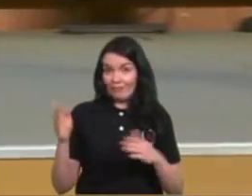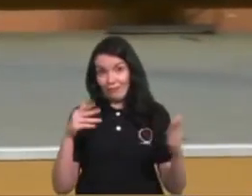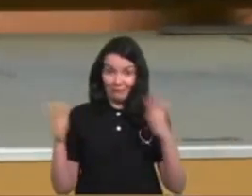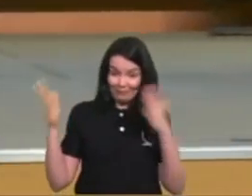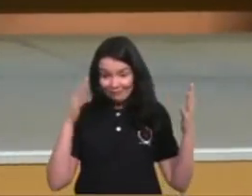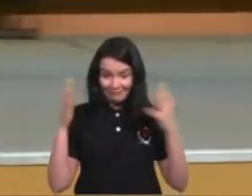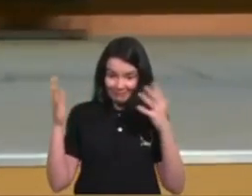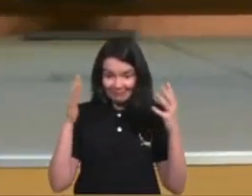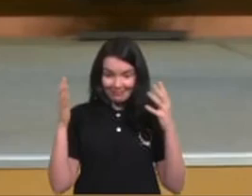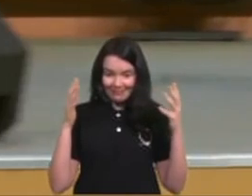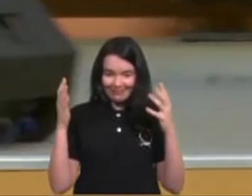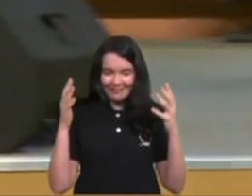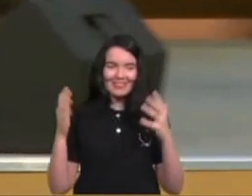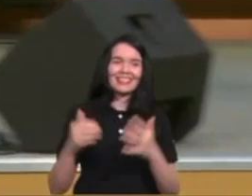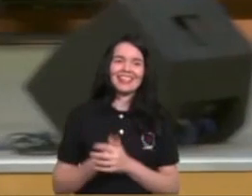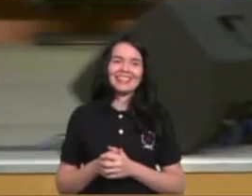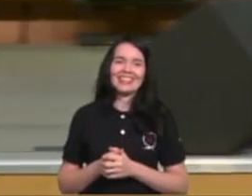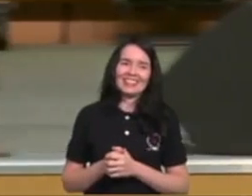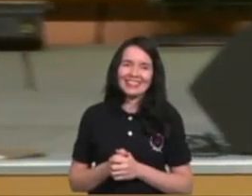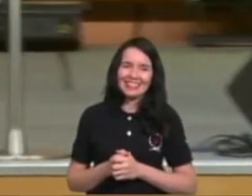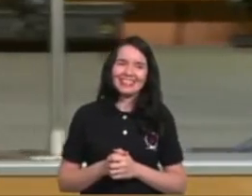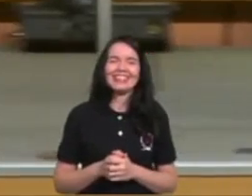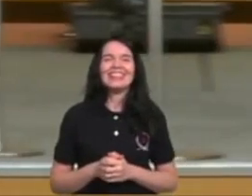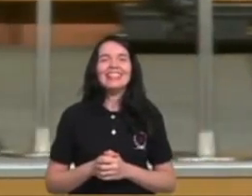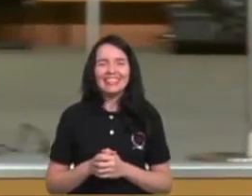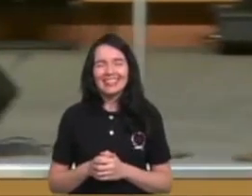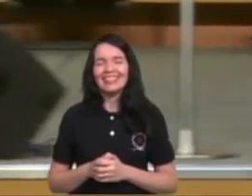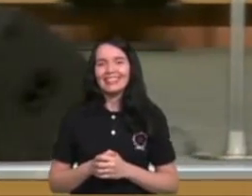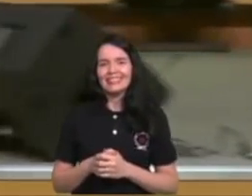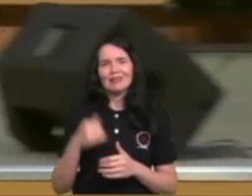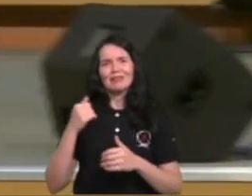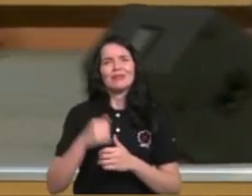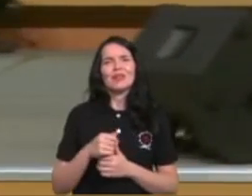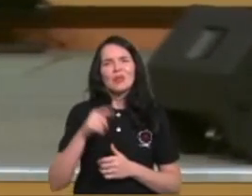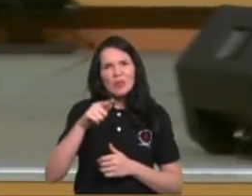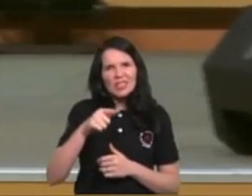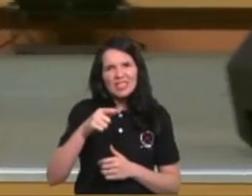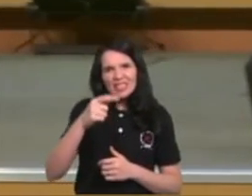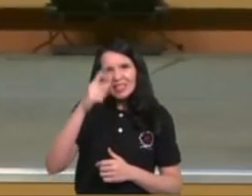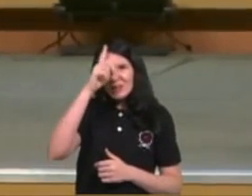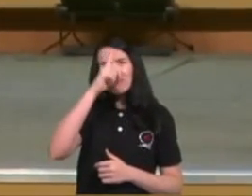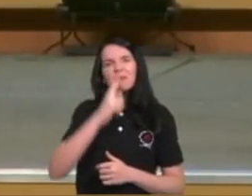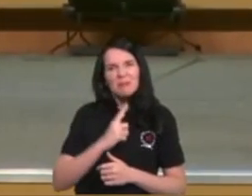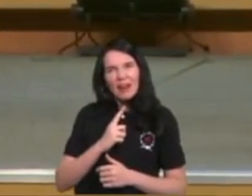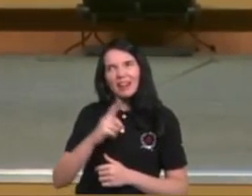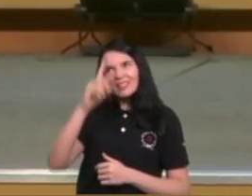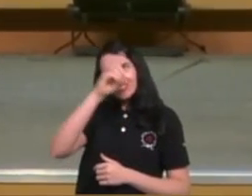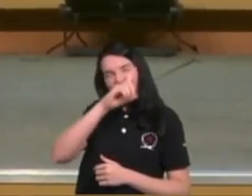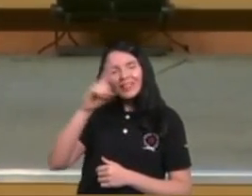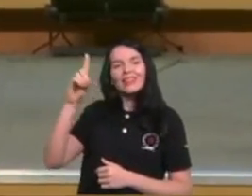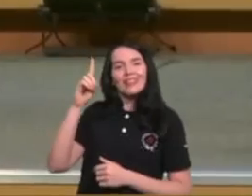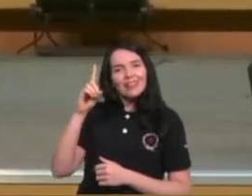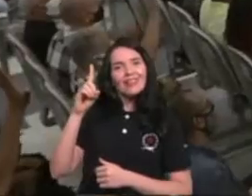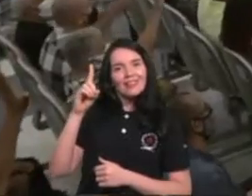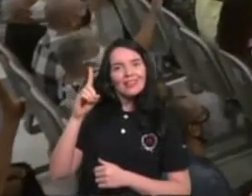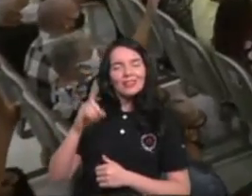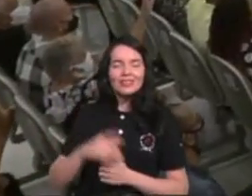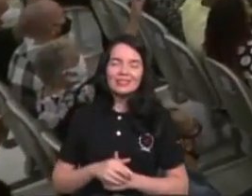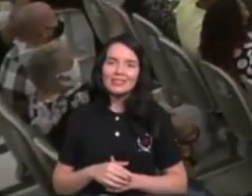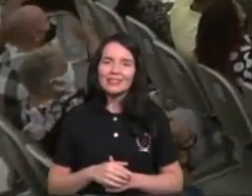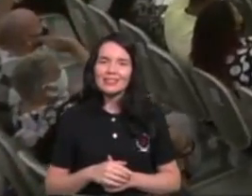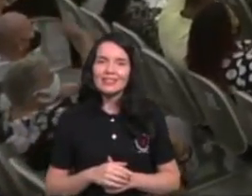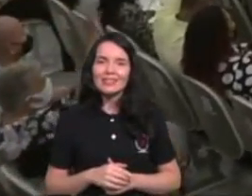quê a conversa você imagem de Deus se